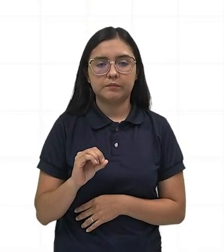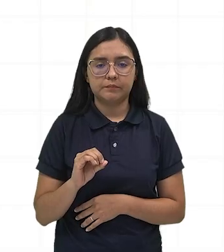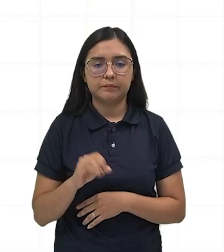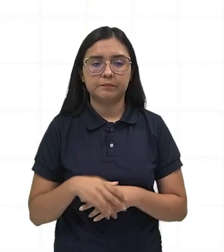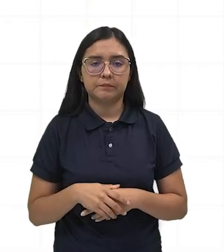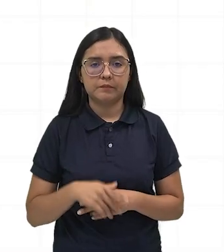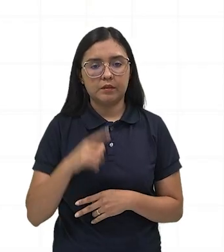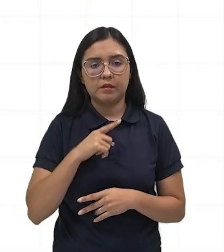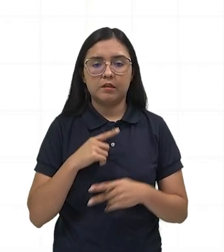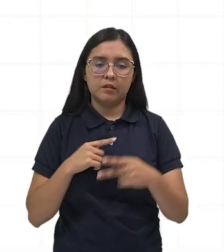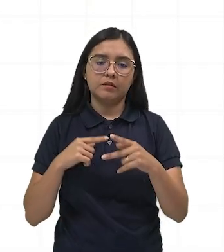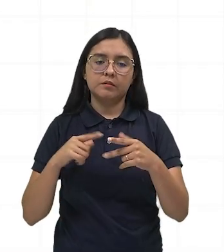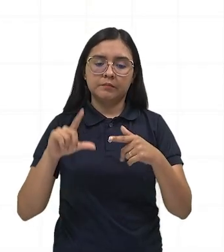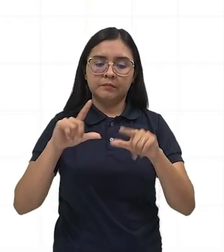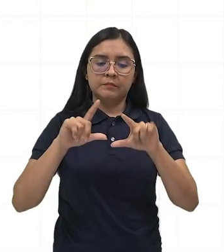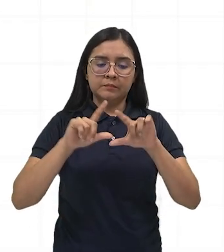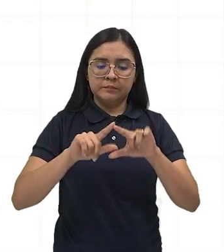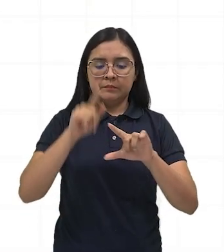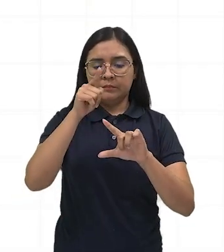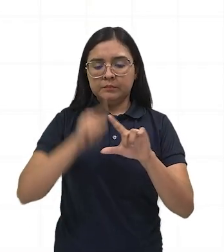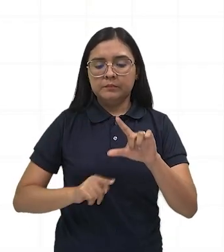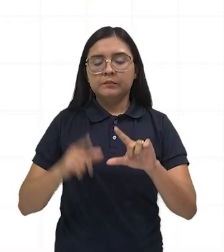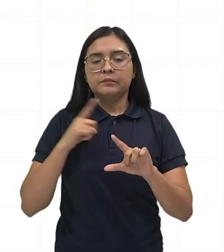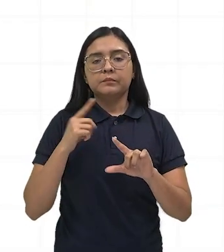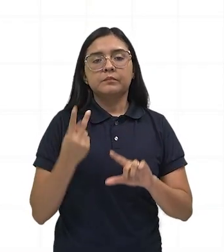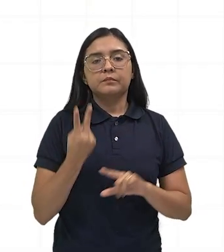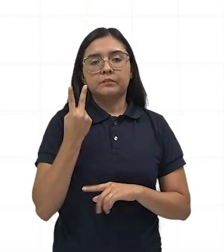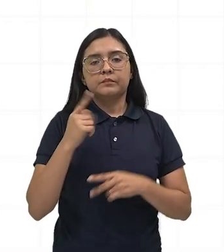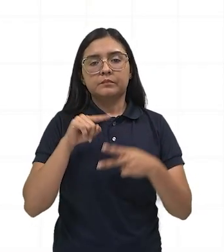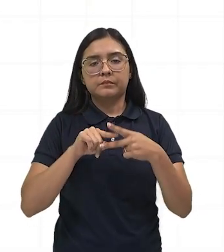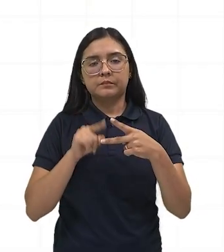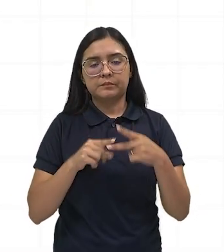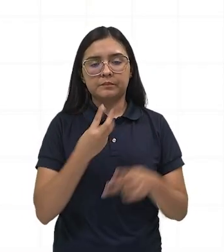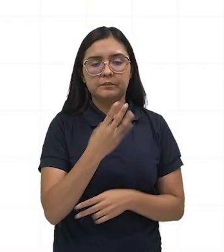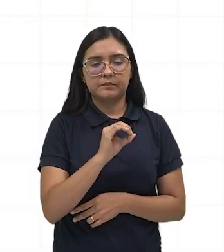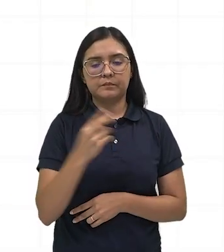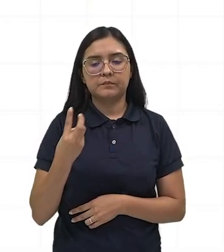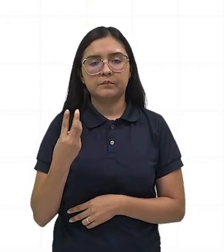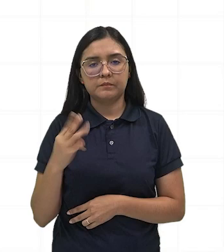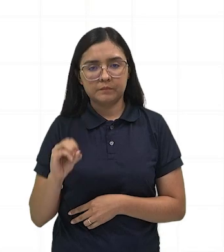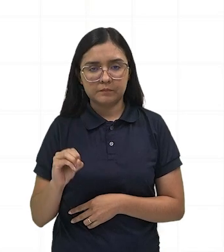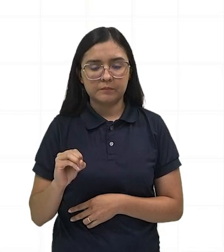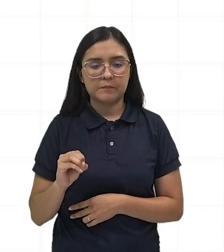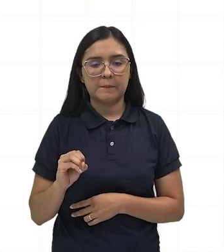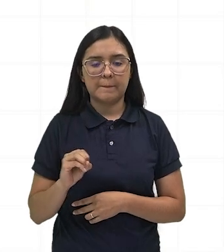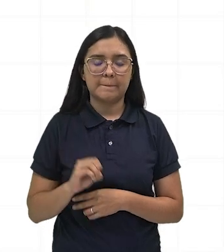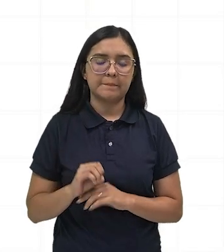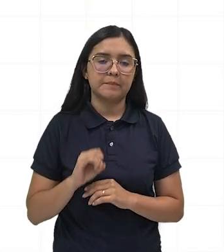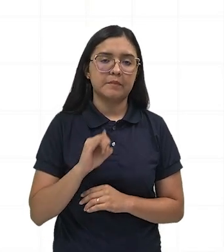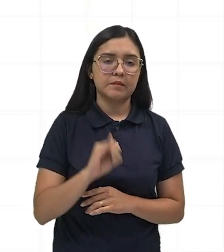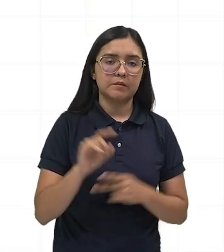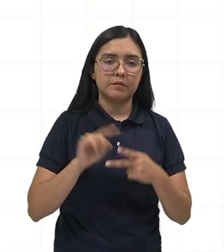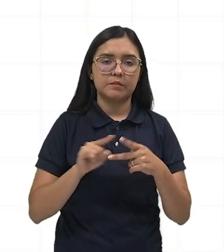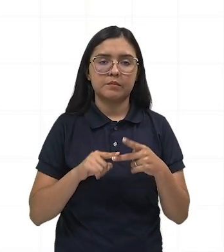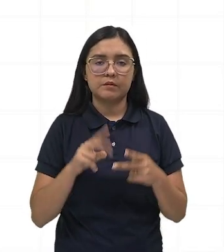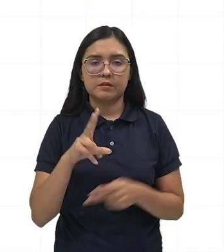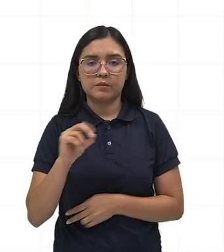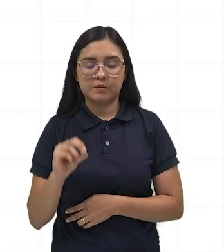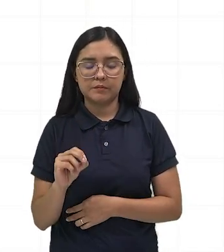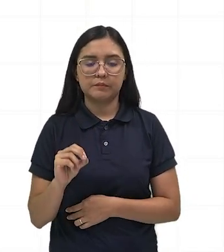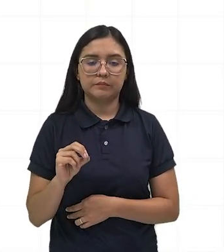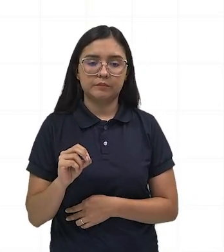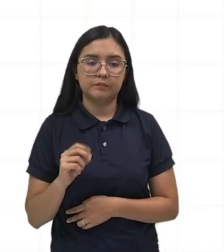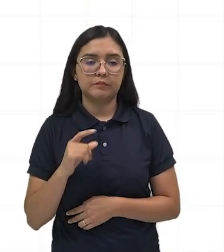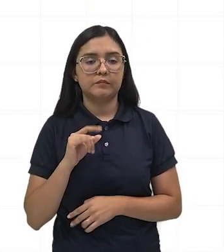sendo cortado pela bissetriz, agora eu tenho dois ângulos de 30 graus. Se o meu ângulo media 50 graus,